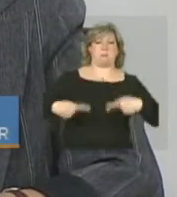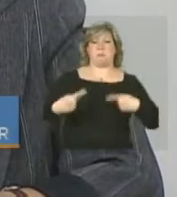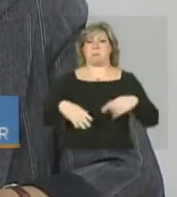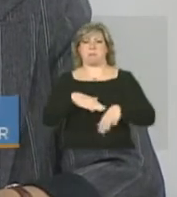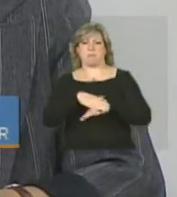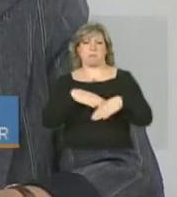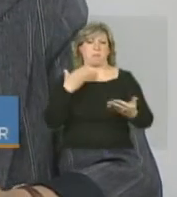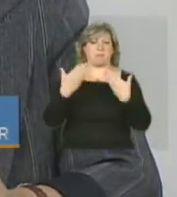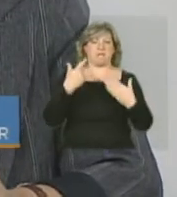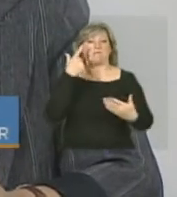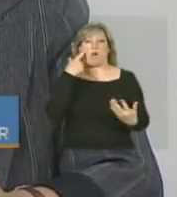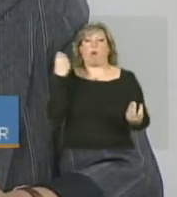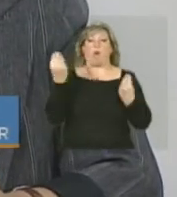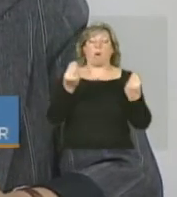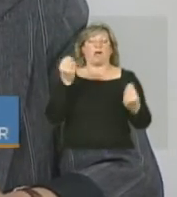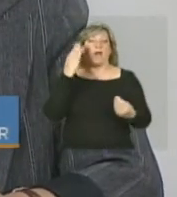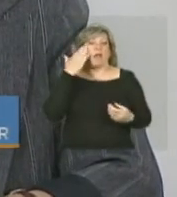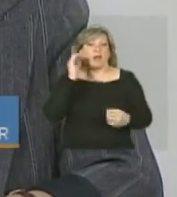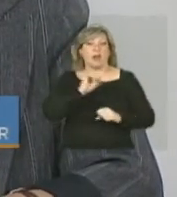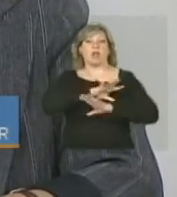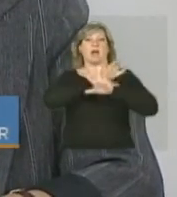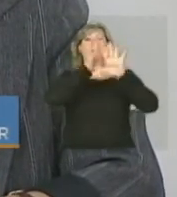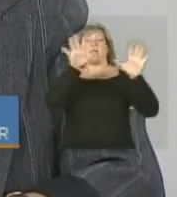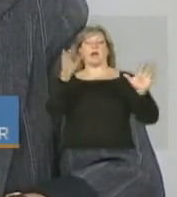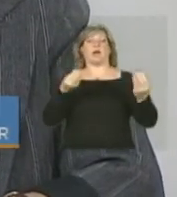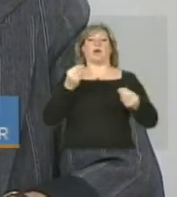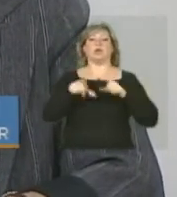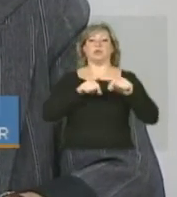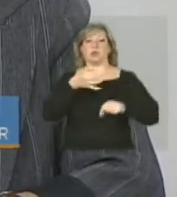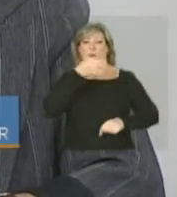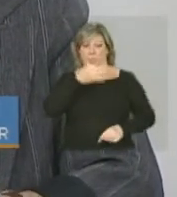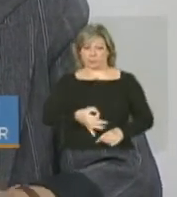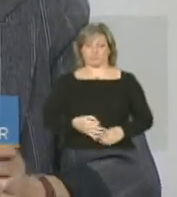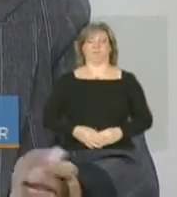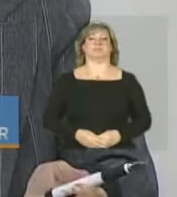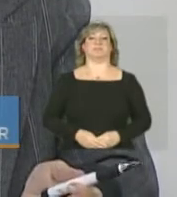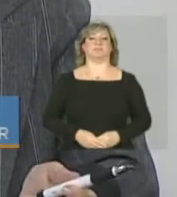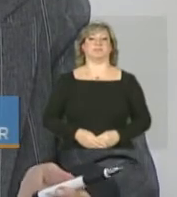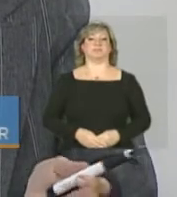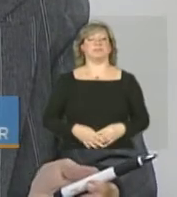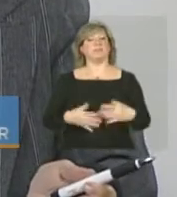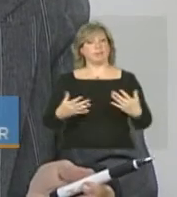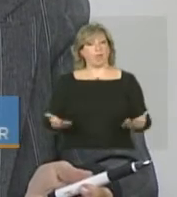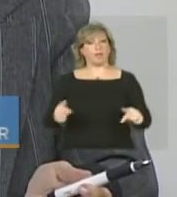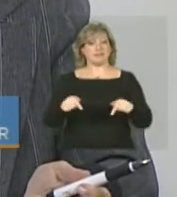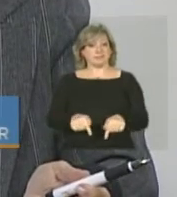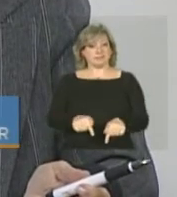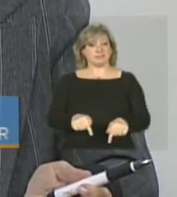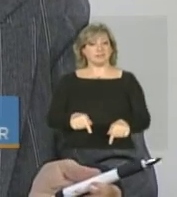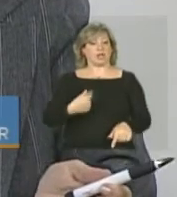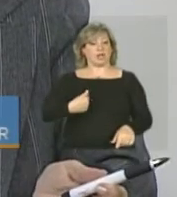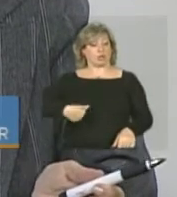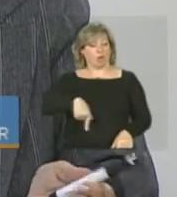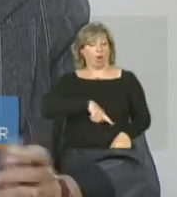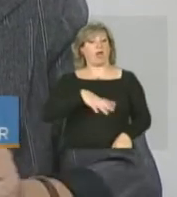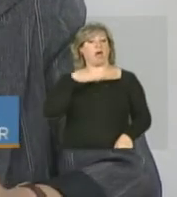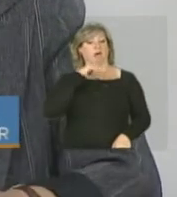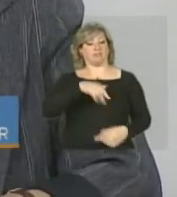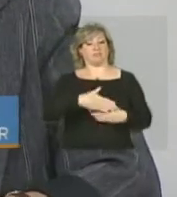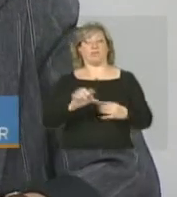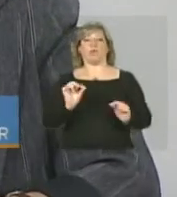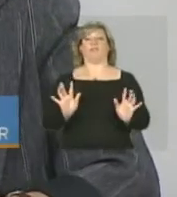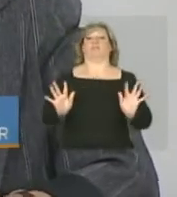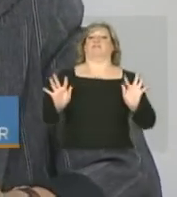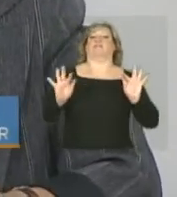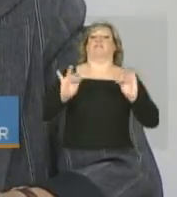trazer muitas luzes, né, para os debates e as proposições. E é assim que prevemos, e com o